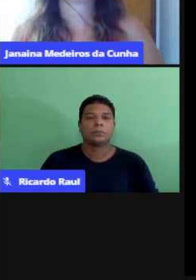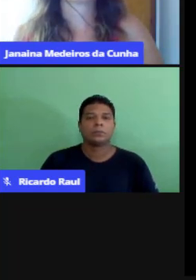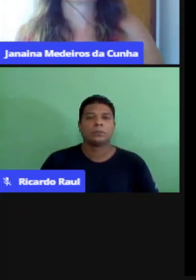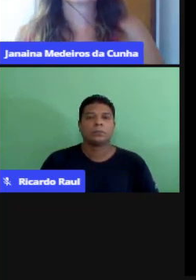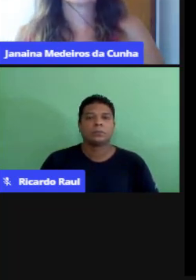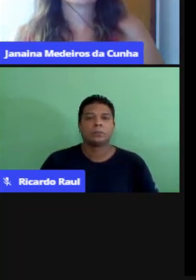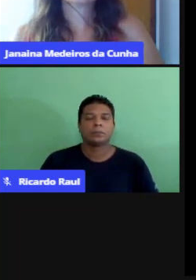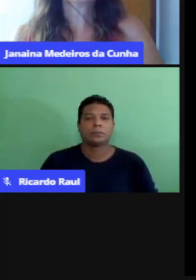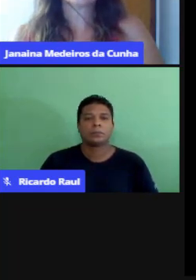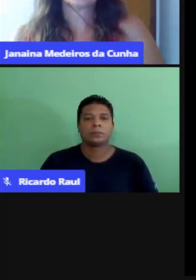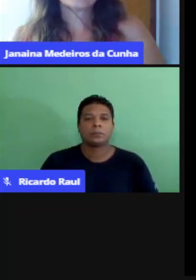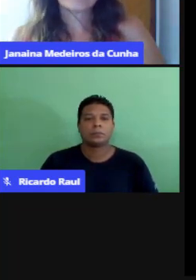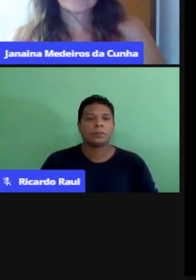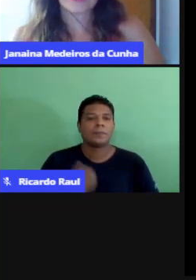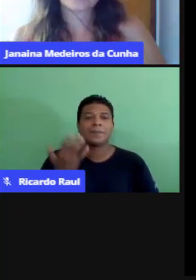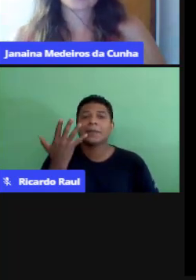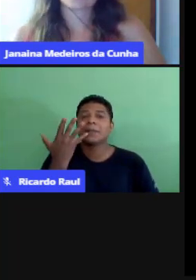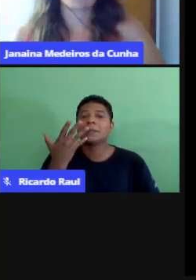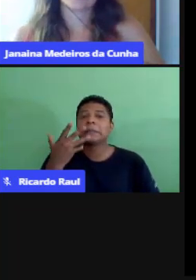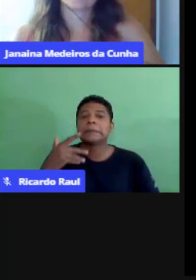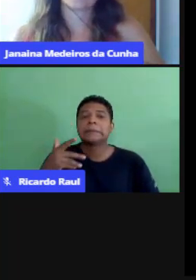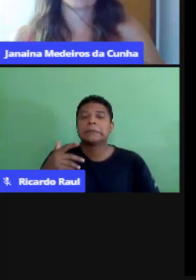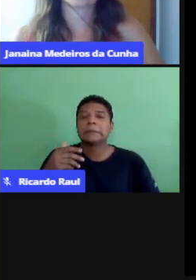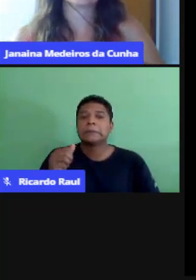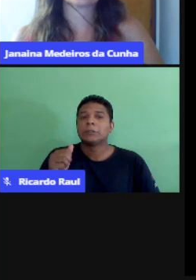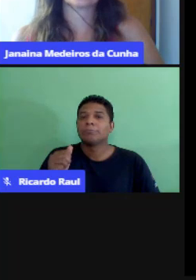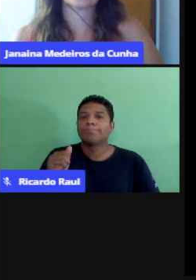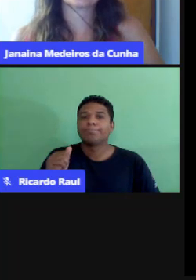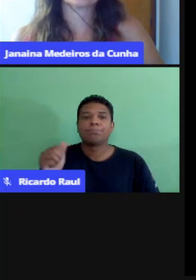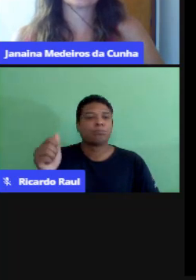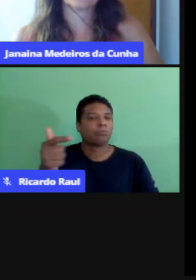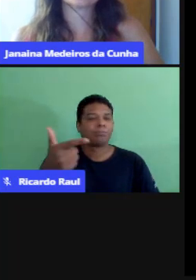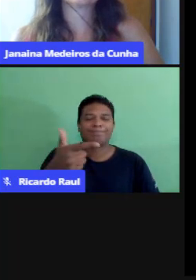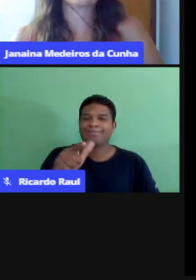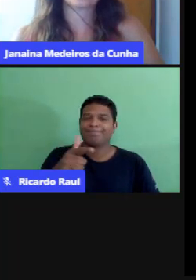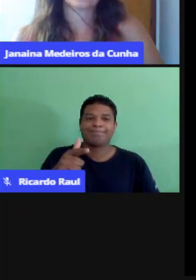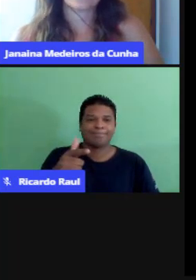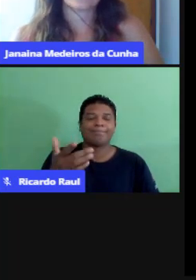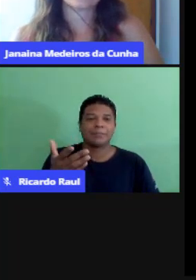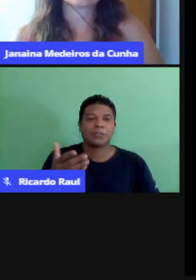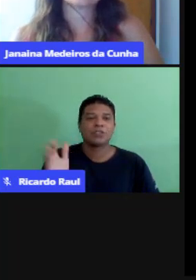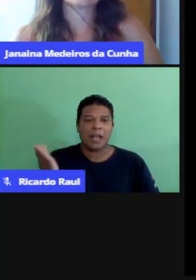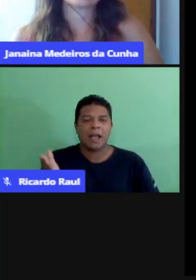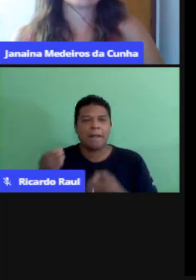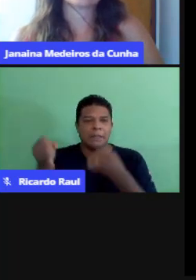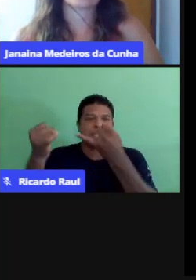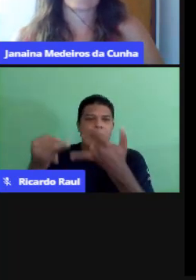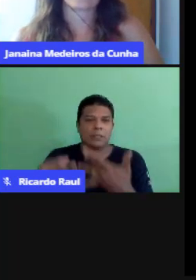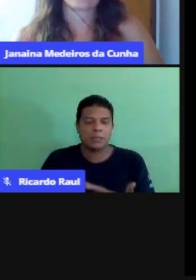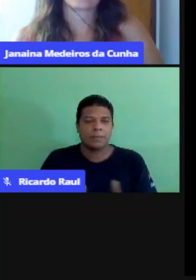sobre essa criança que não tem, né? A gente está falando até agora sobre essa criança que tem